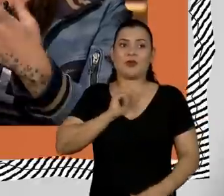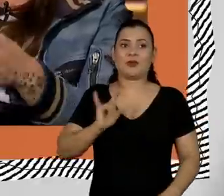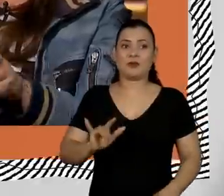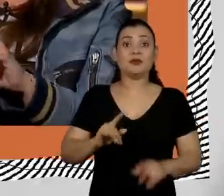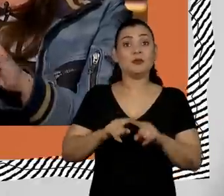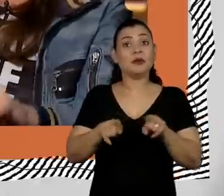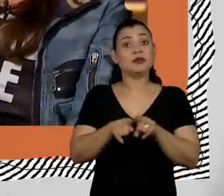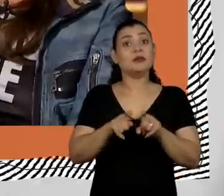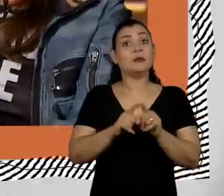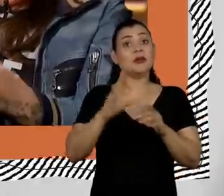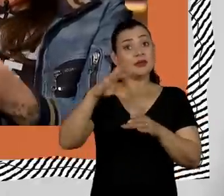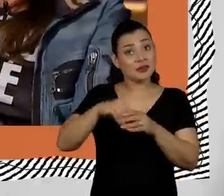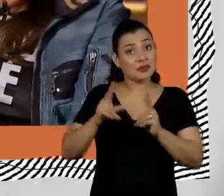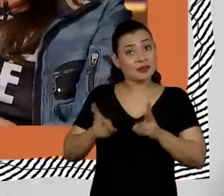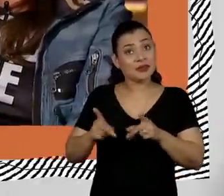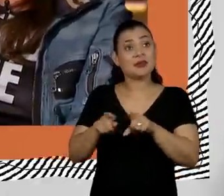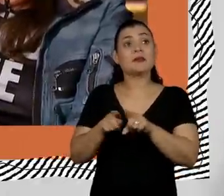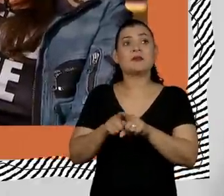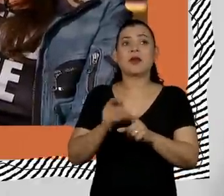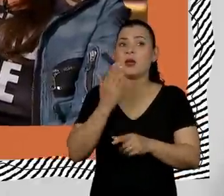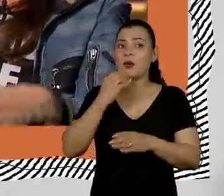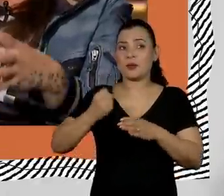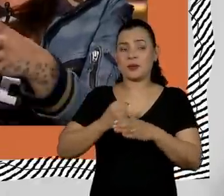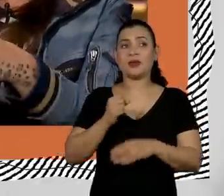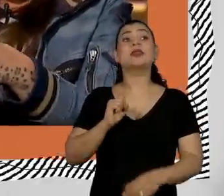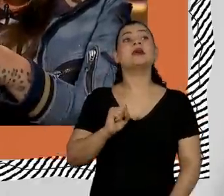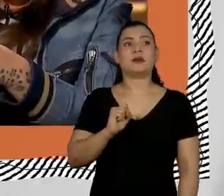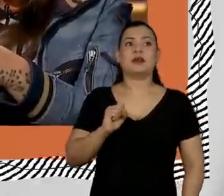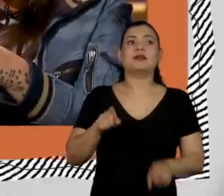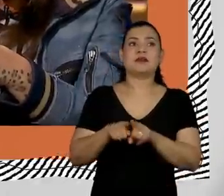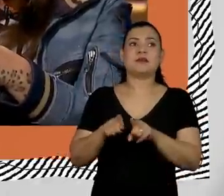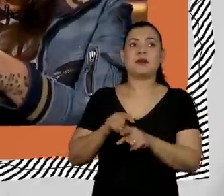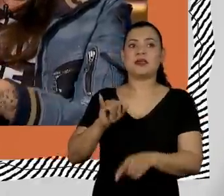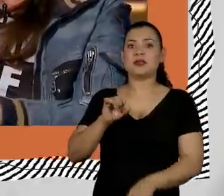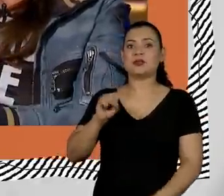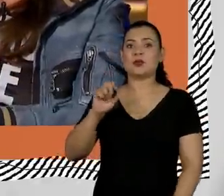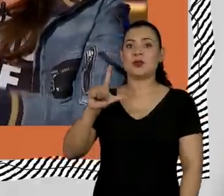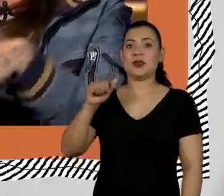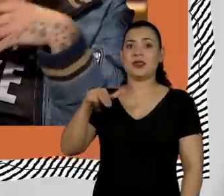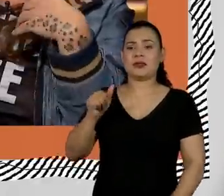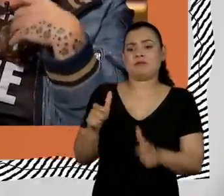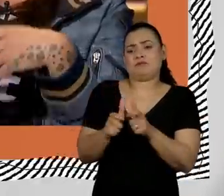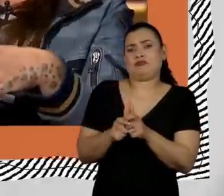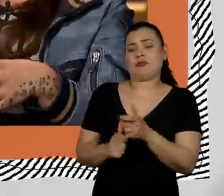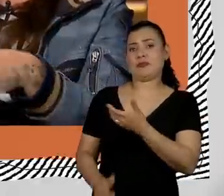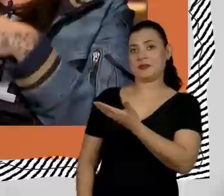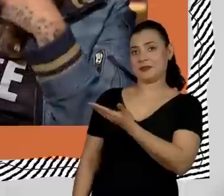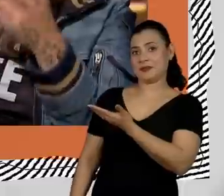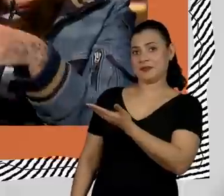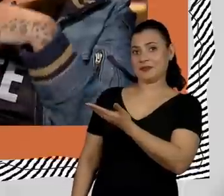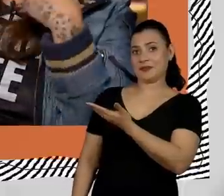mas tem a cantina Isolina que aí é uma Cantina pequenininha para você comer aquele lombo